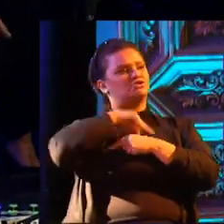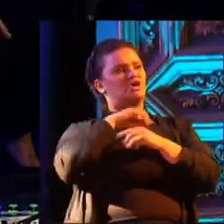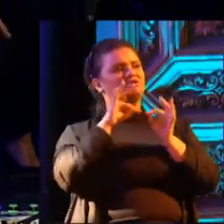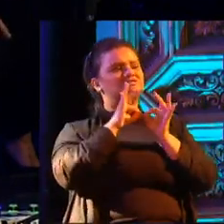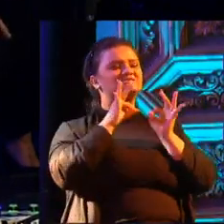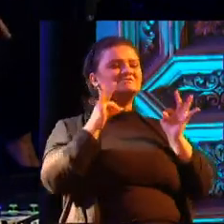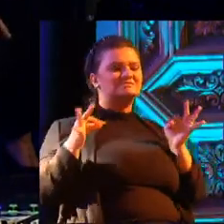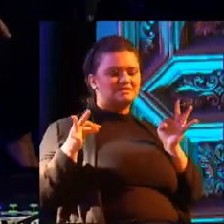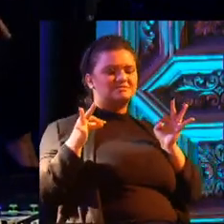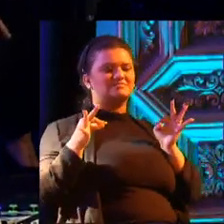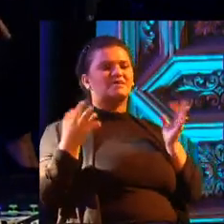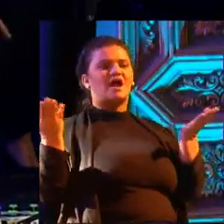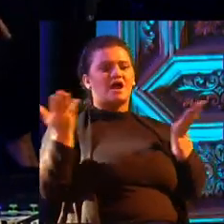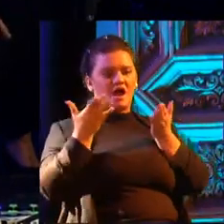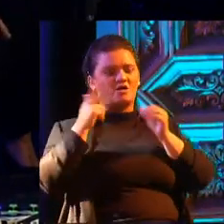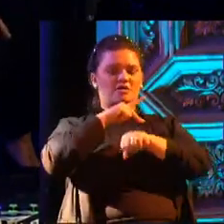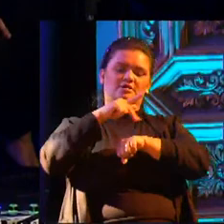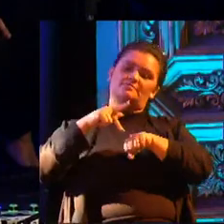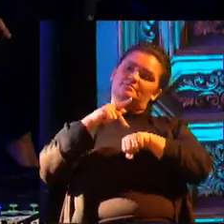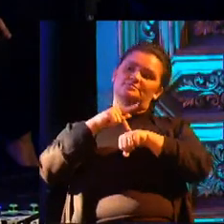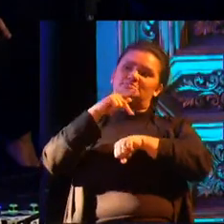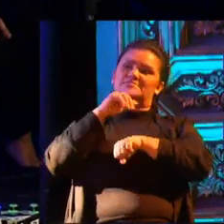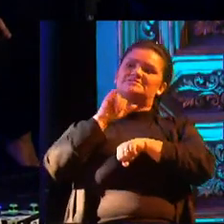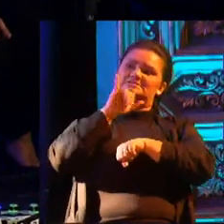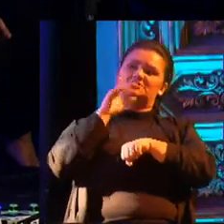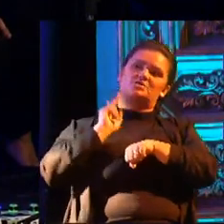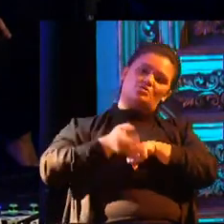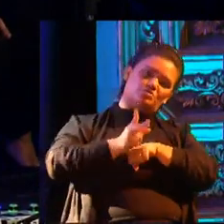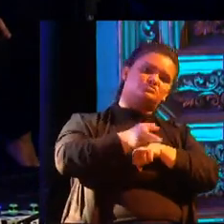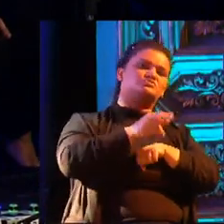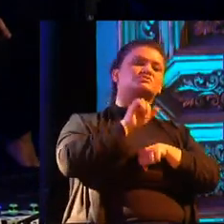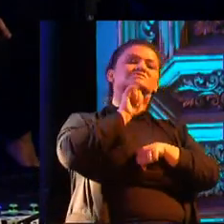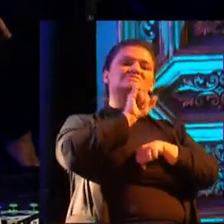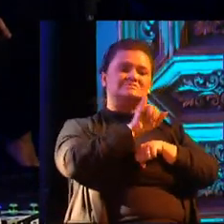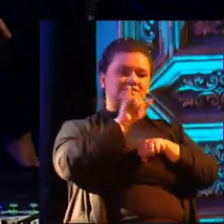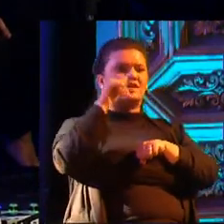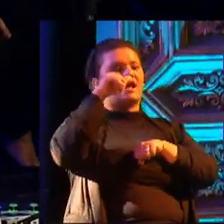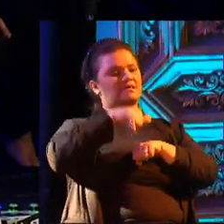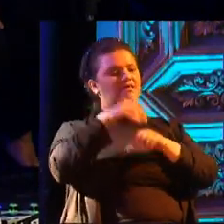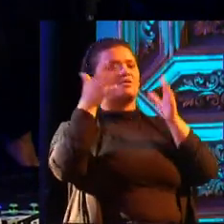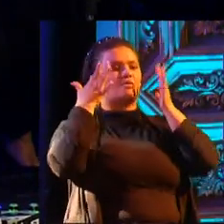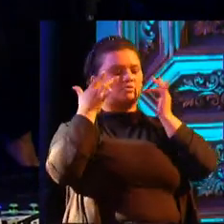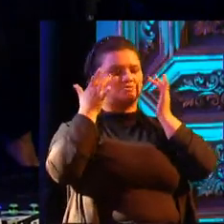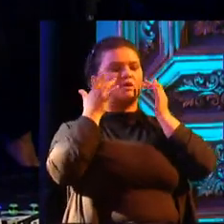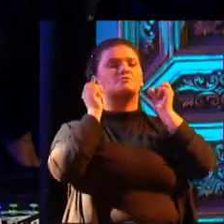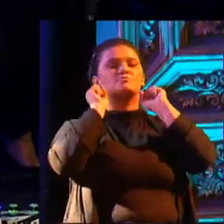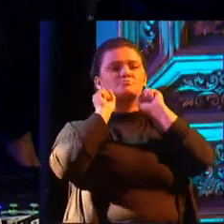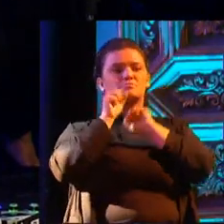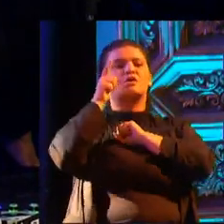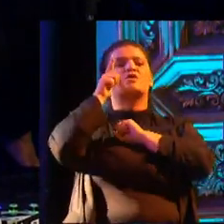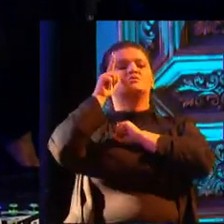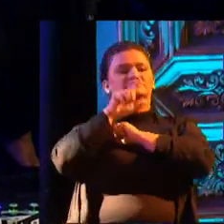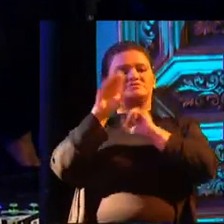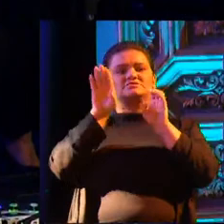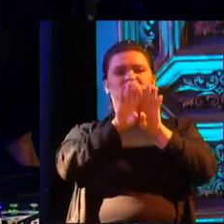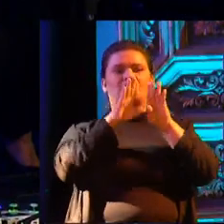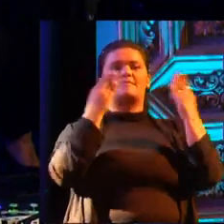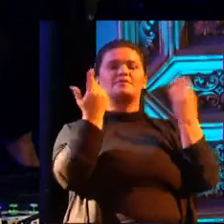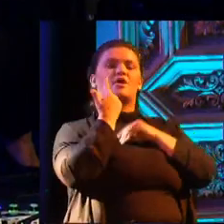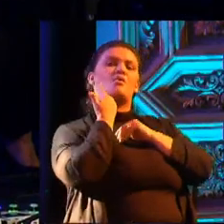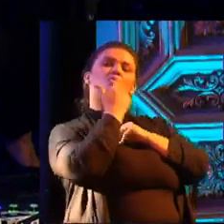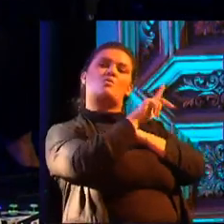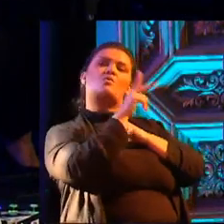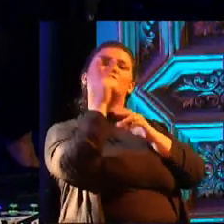prêmio só vai valer a pena continuar, viu, Espíndola? Se esta casa puder abrir realmente para outras pessoas,